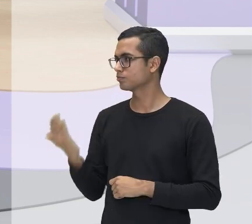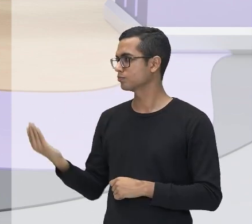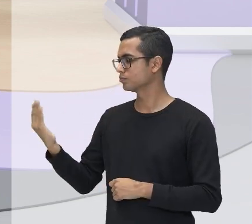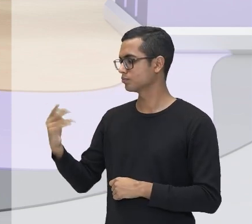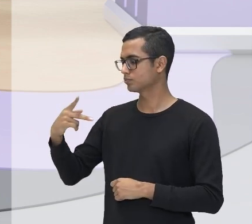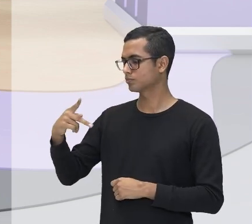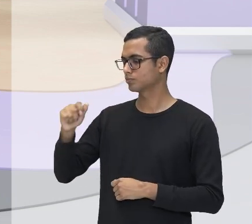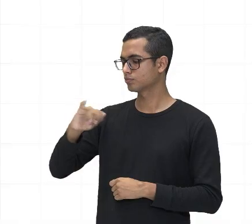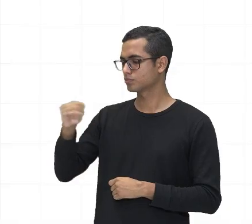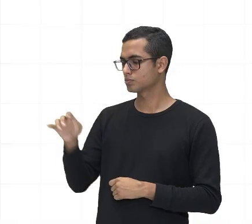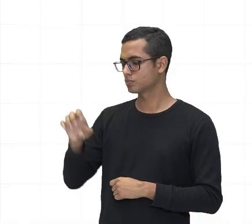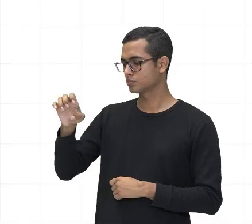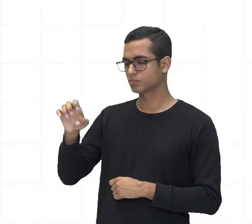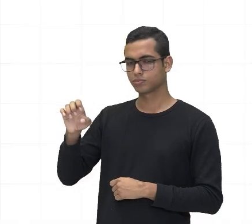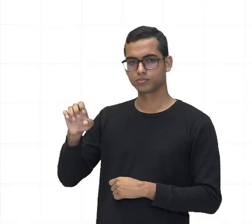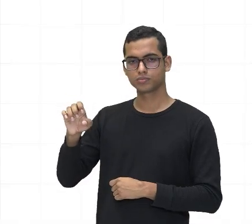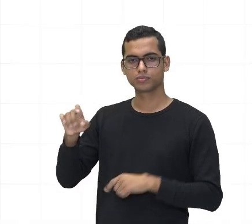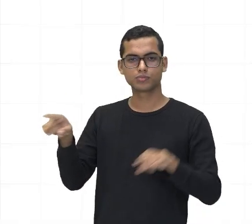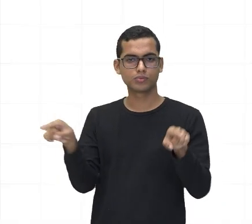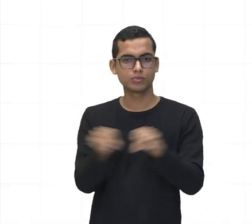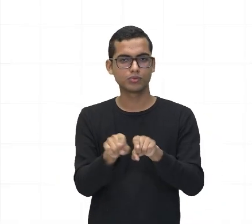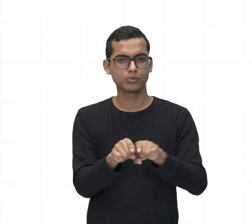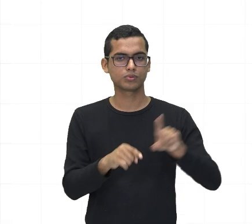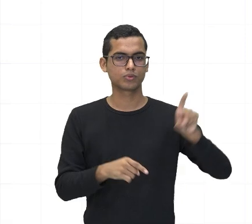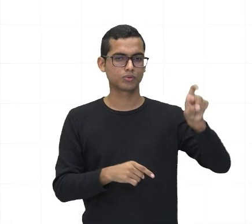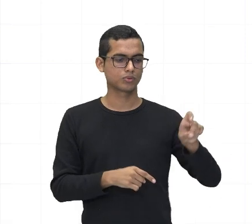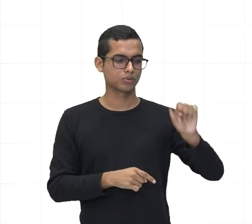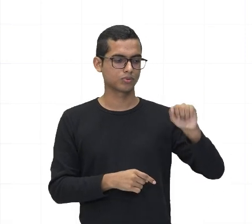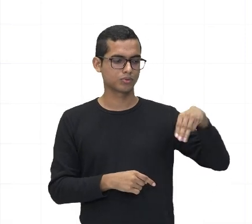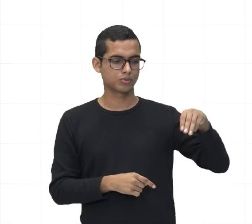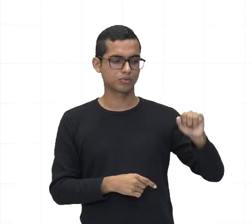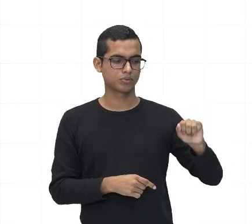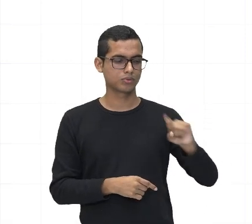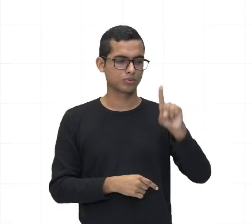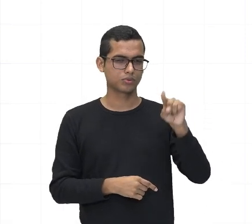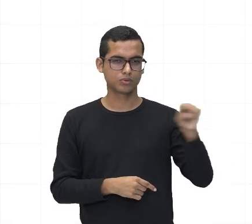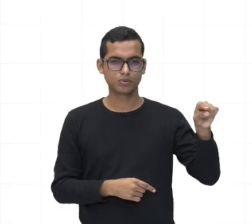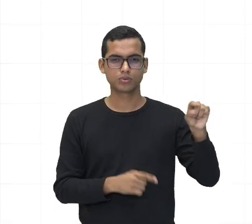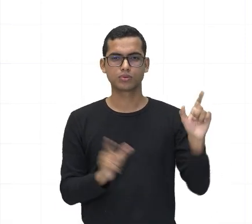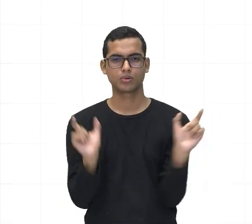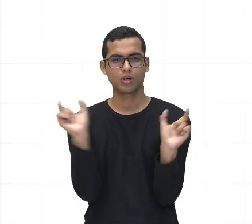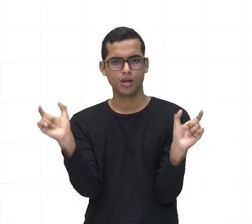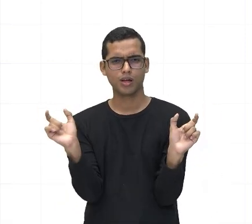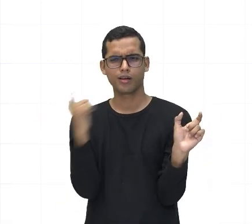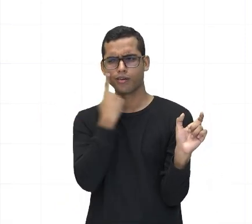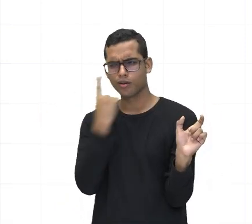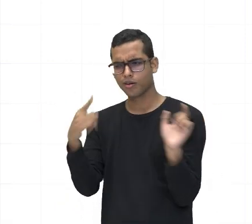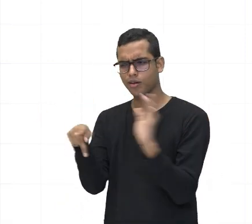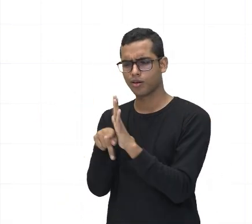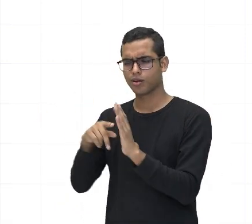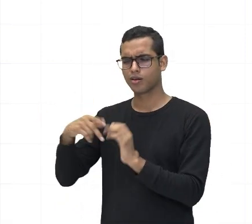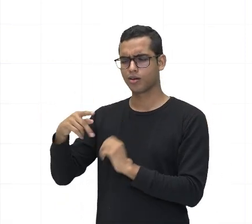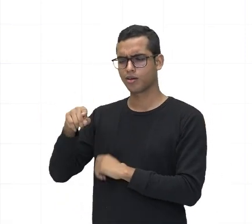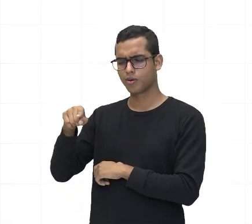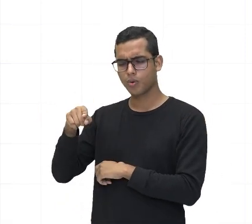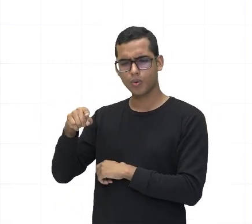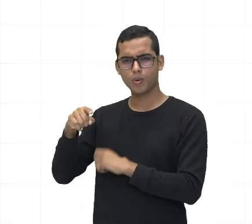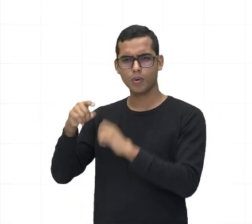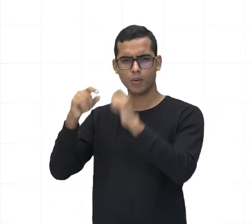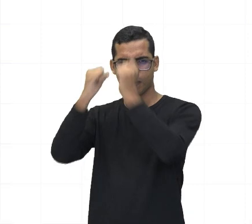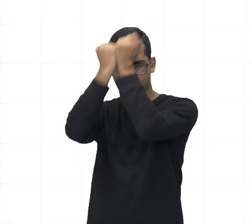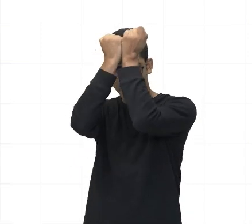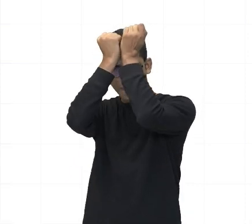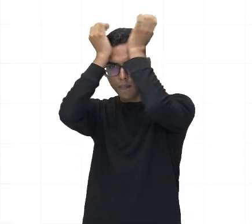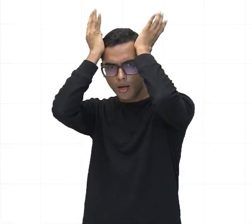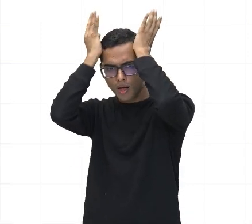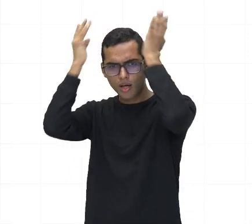pajés e xamãs. Né? A gente ouve muito falar do pajé no boi-bumbá, né? Que